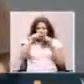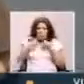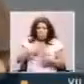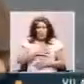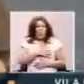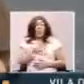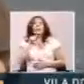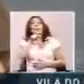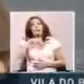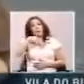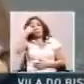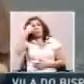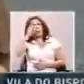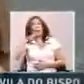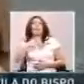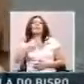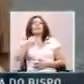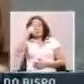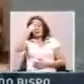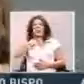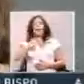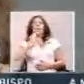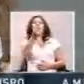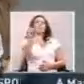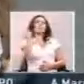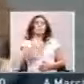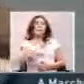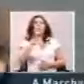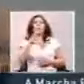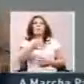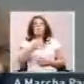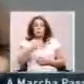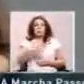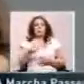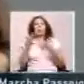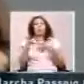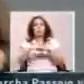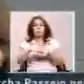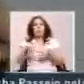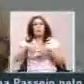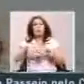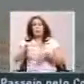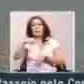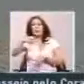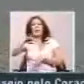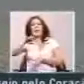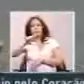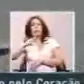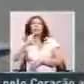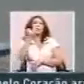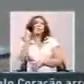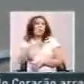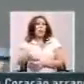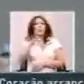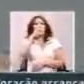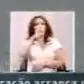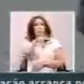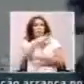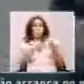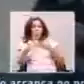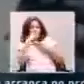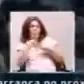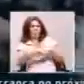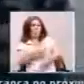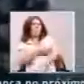é que se levanta a tal questão de saber dizer não, mesmo quando já se está integrado no movimento da praxe, poder dizer não se ele não estiver a agradar. Ricardo